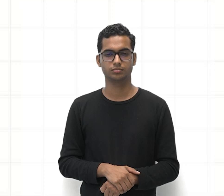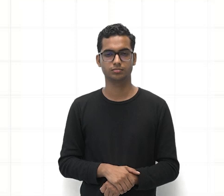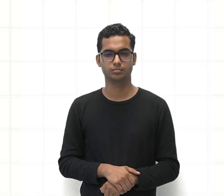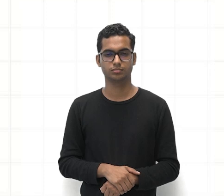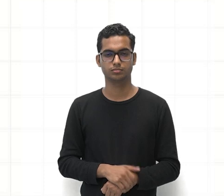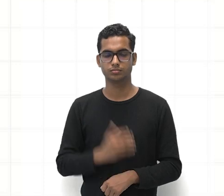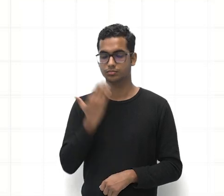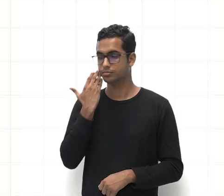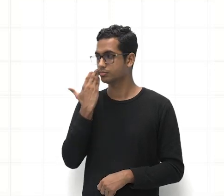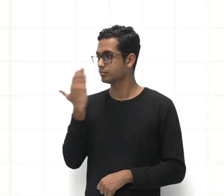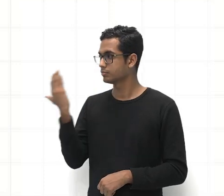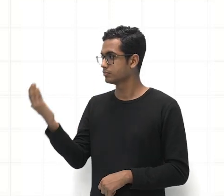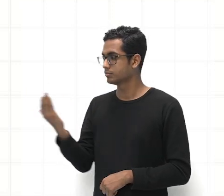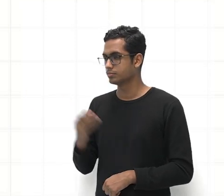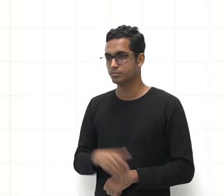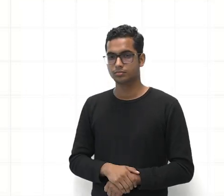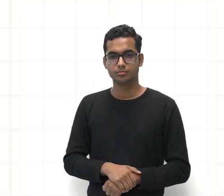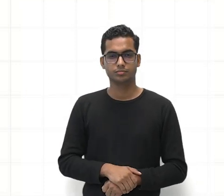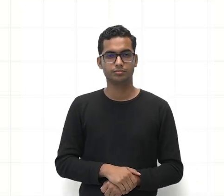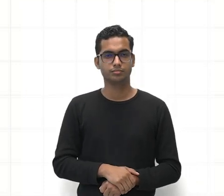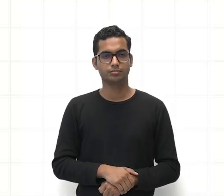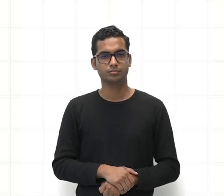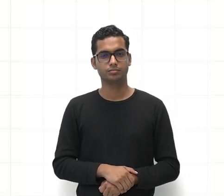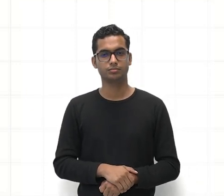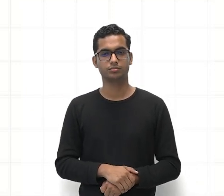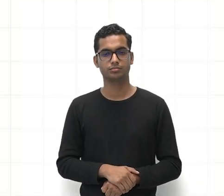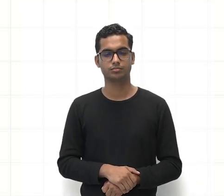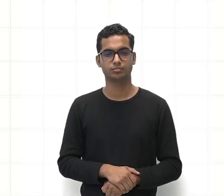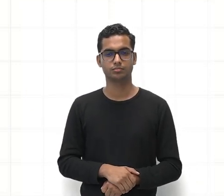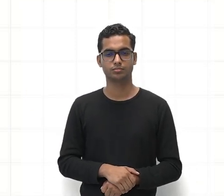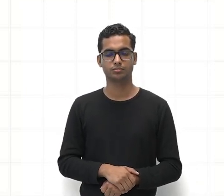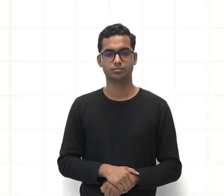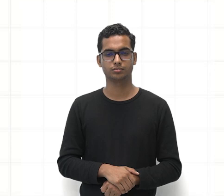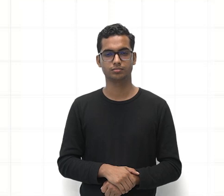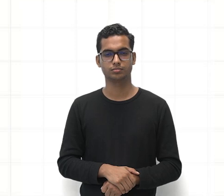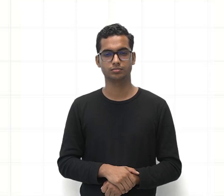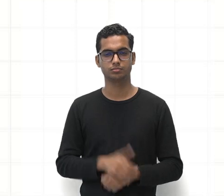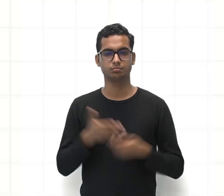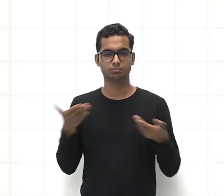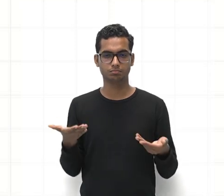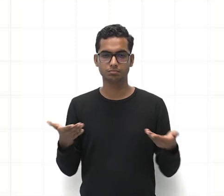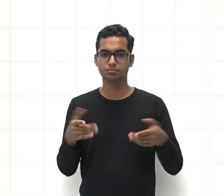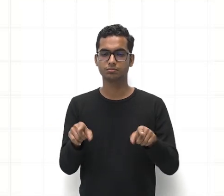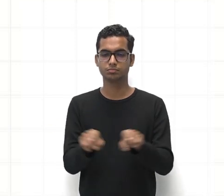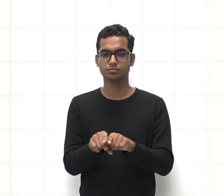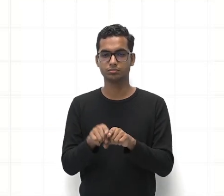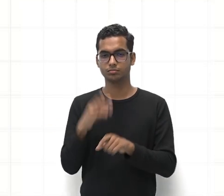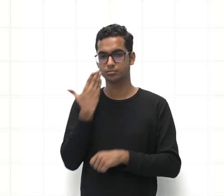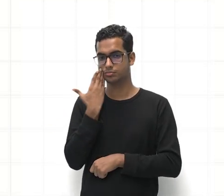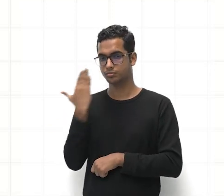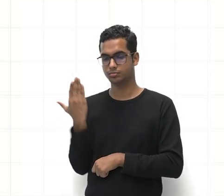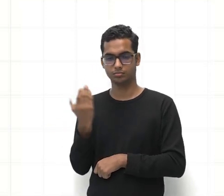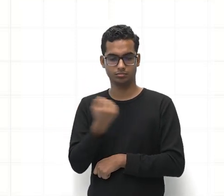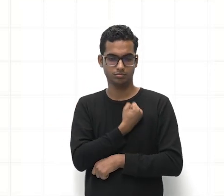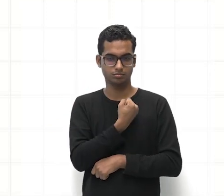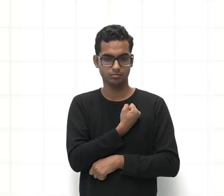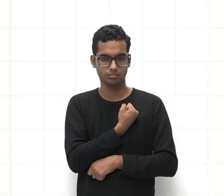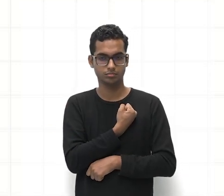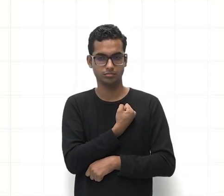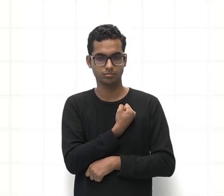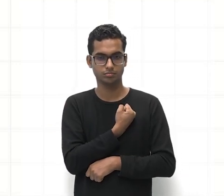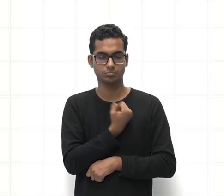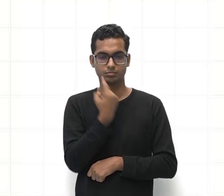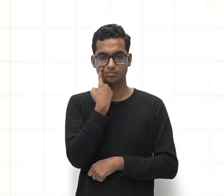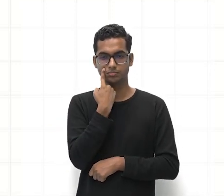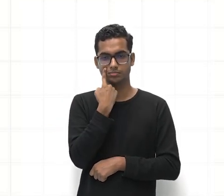da esquerda, um valor, levando em consideração que a casa da direita é maior que 5. 9,